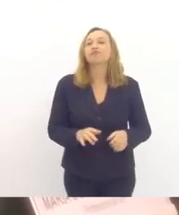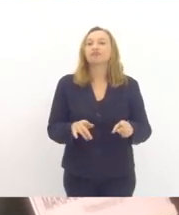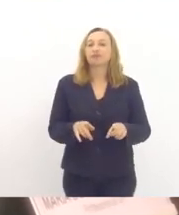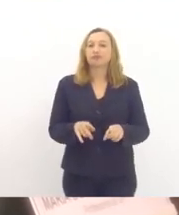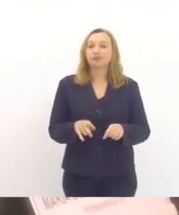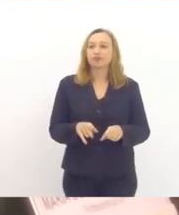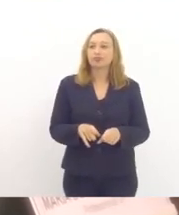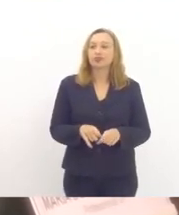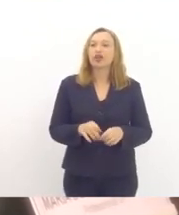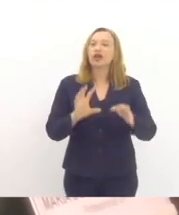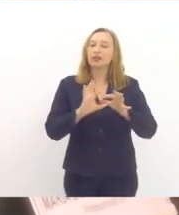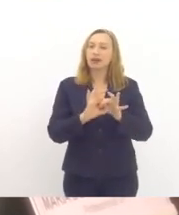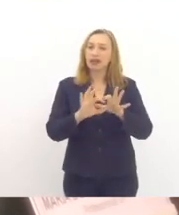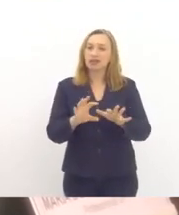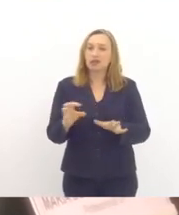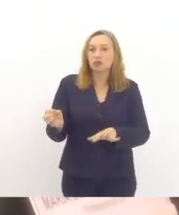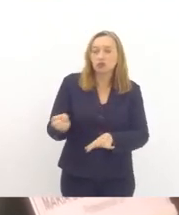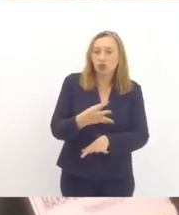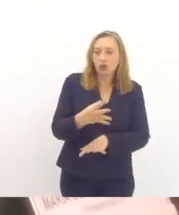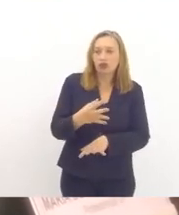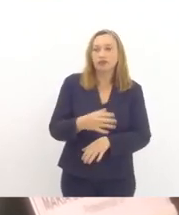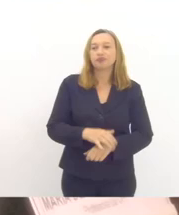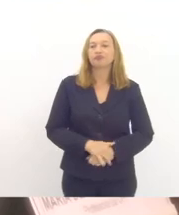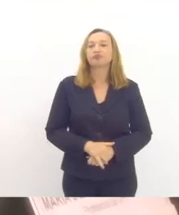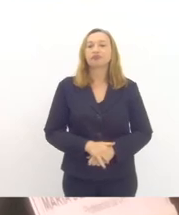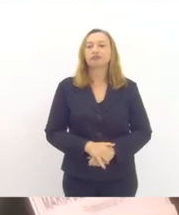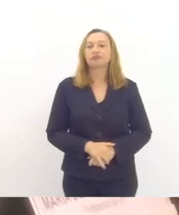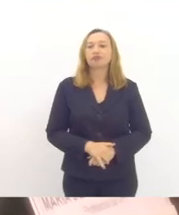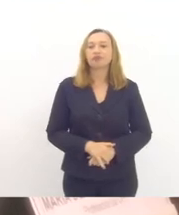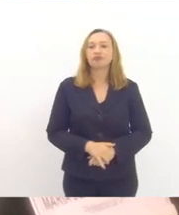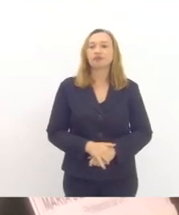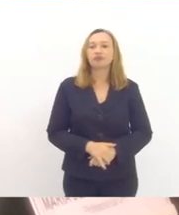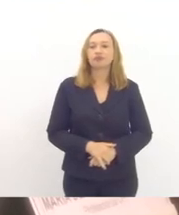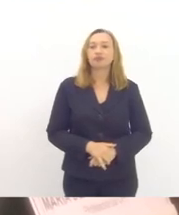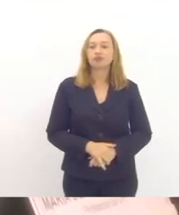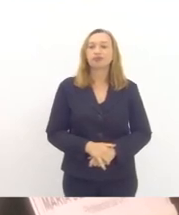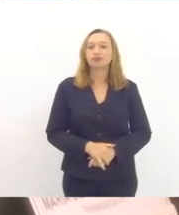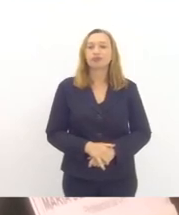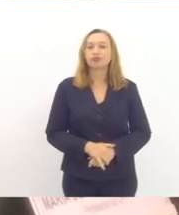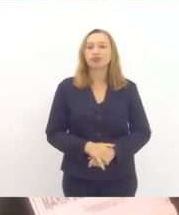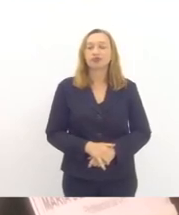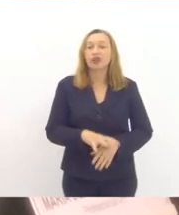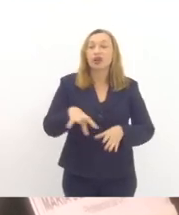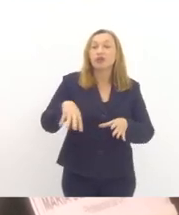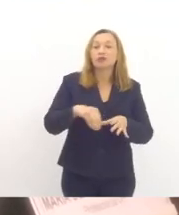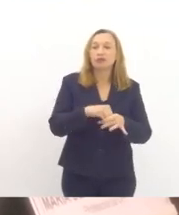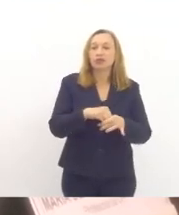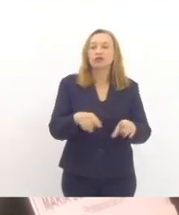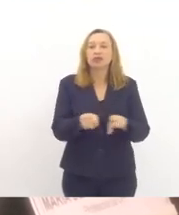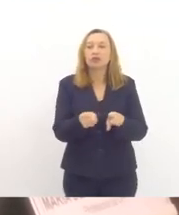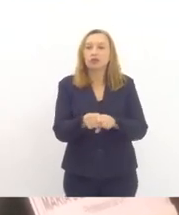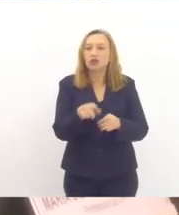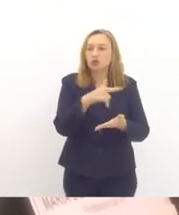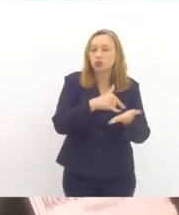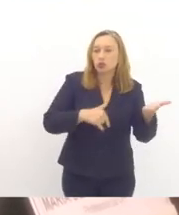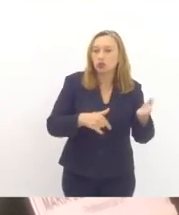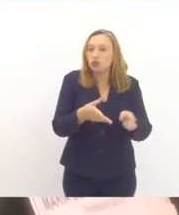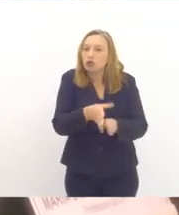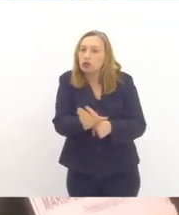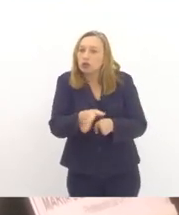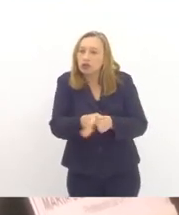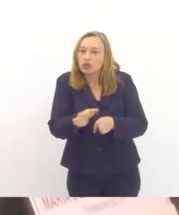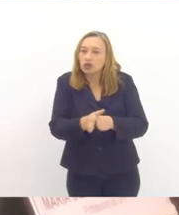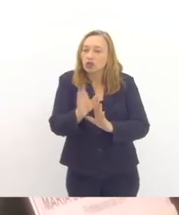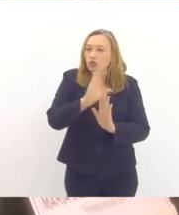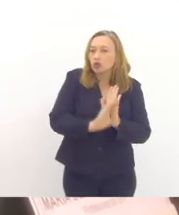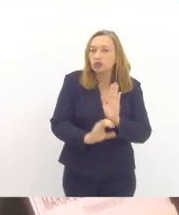a recente liberação, ela também institui a implementação do documento de orientação curricular